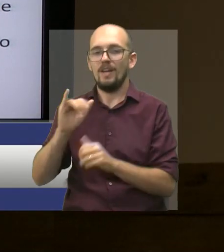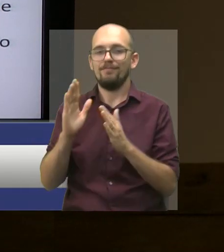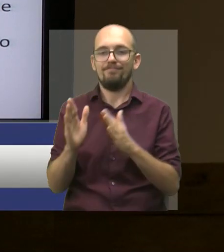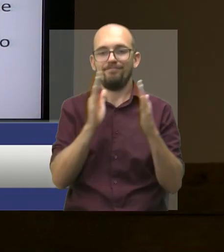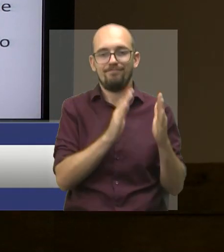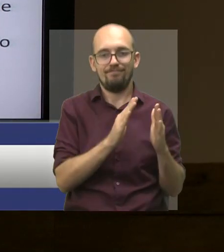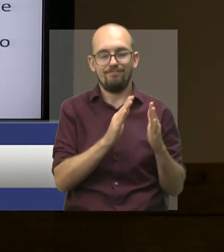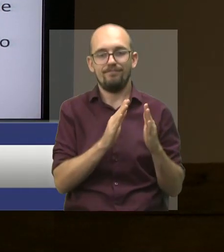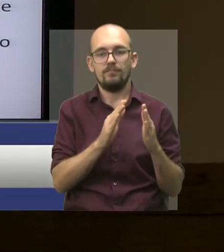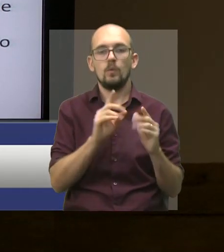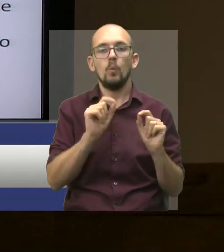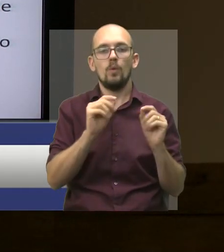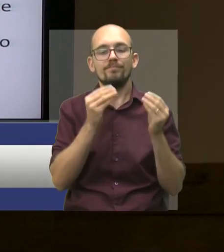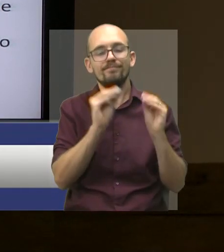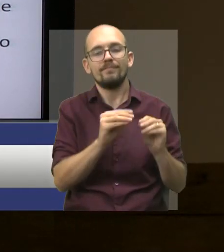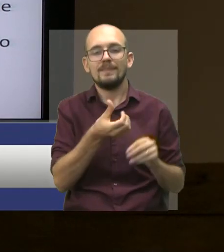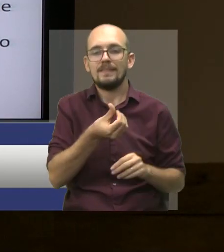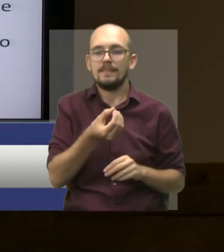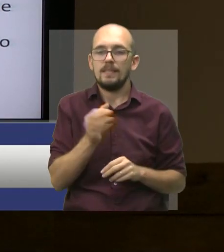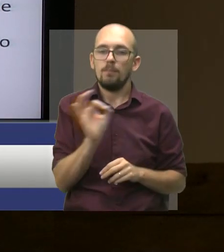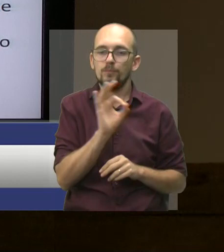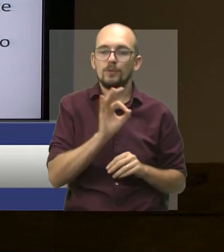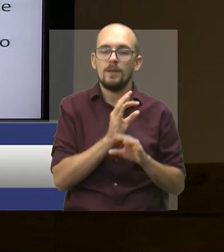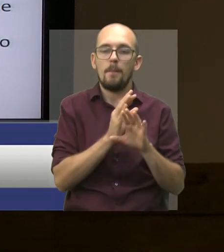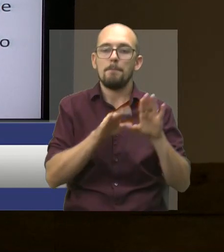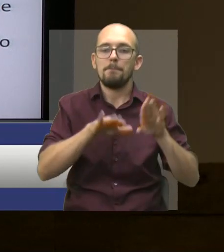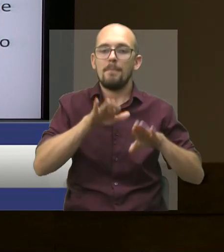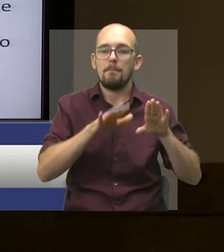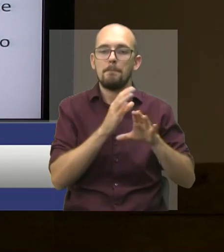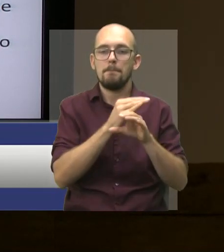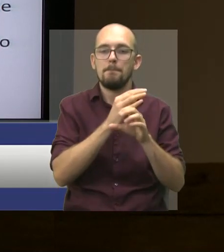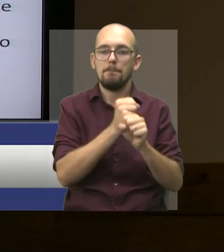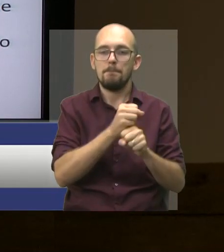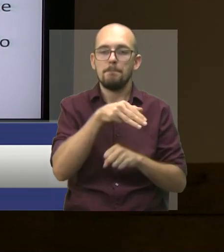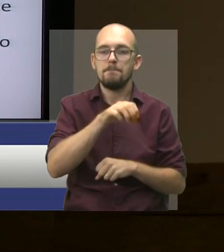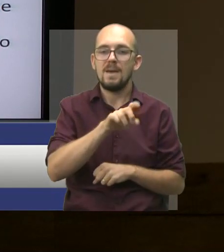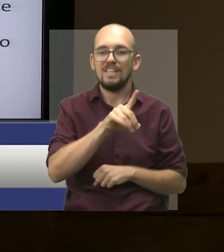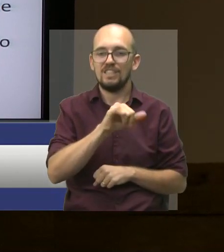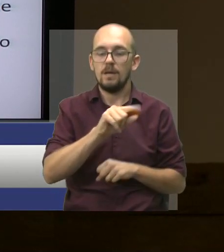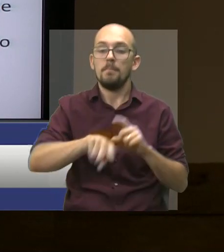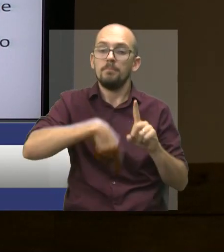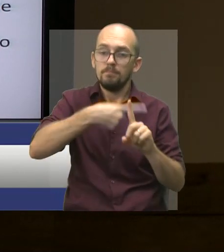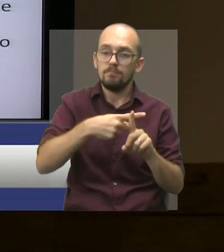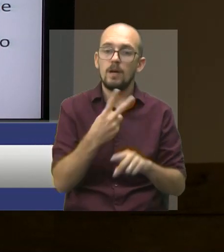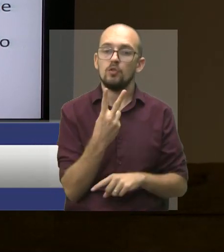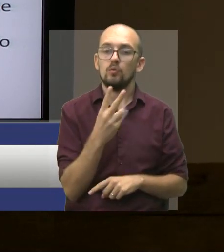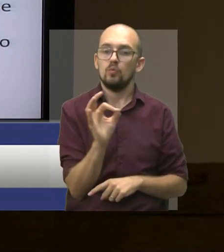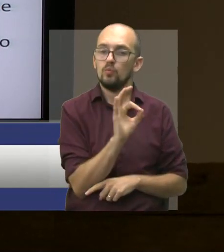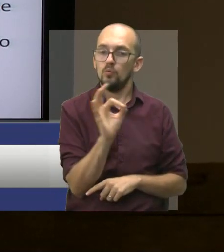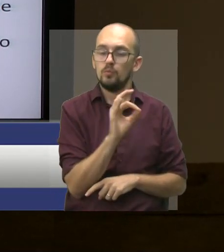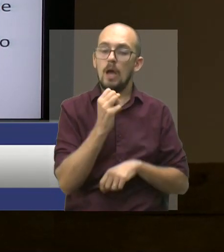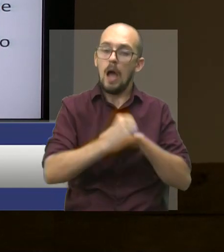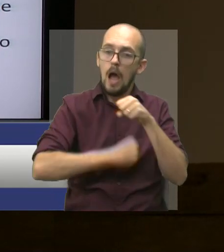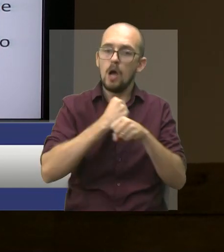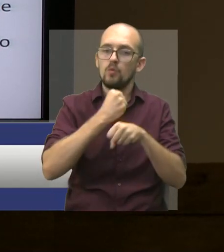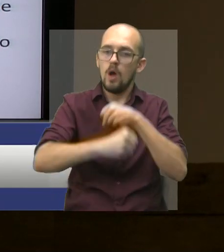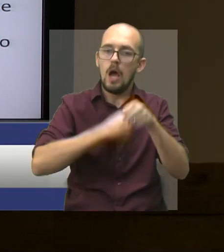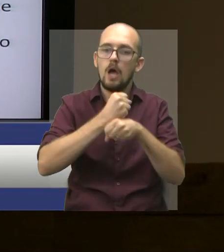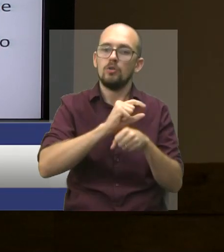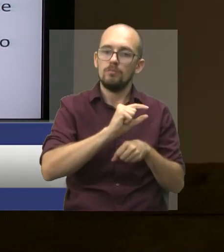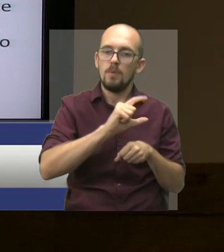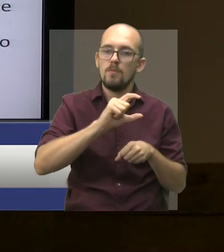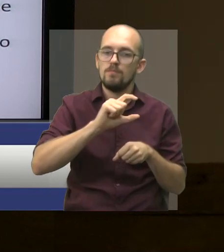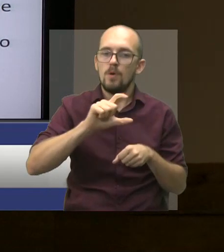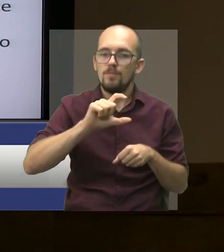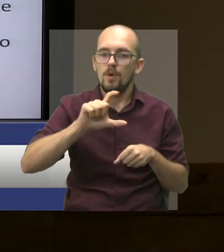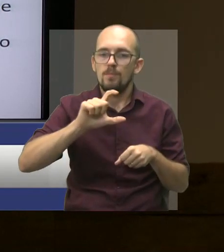essa 60% da média dos salários de contribuição, mais 2% por ano de contribuição que exceder